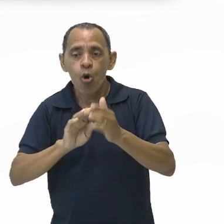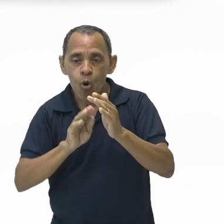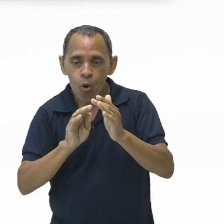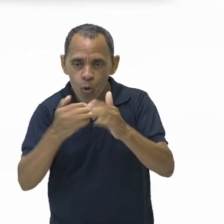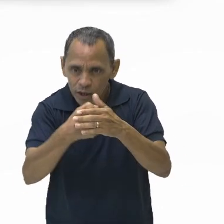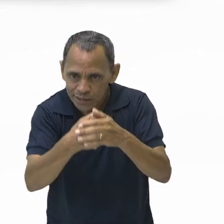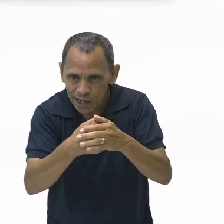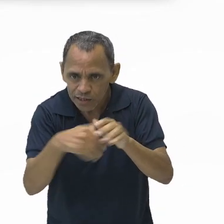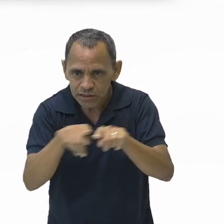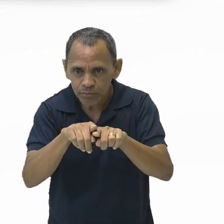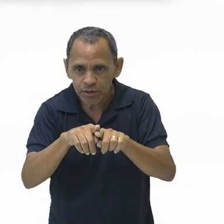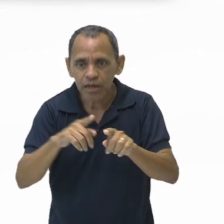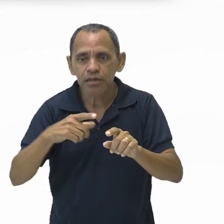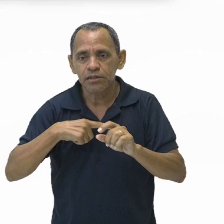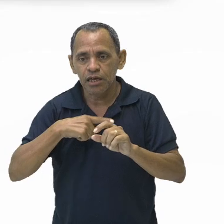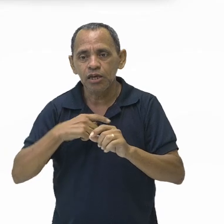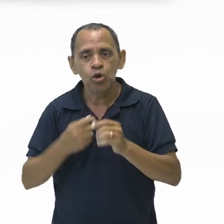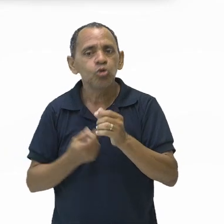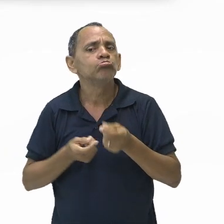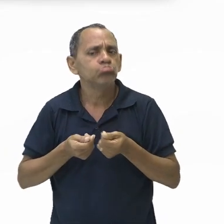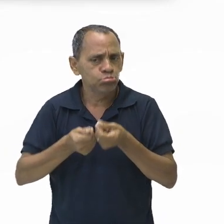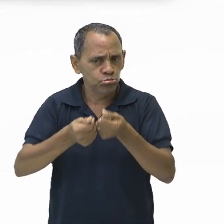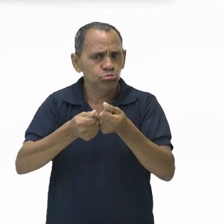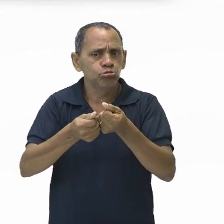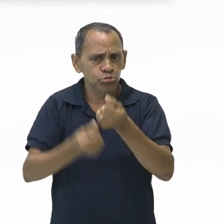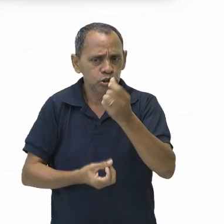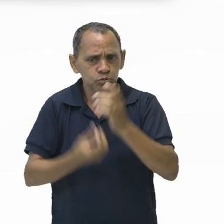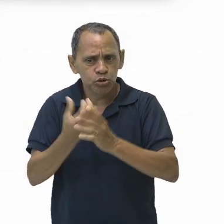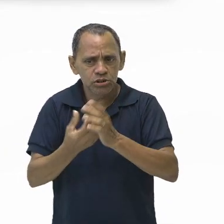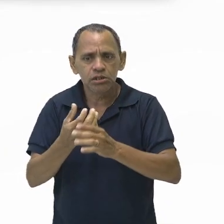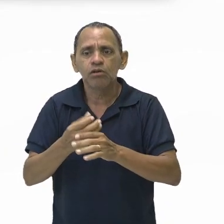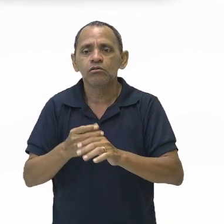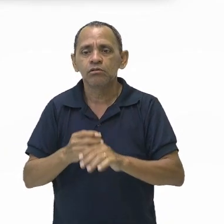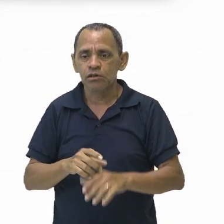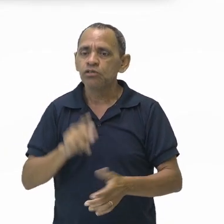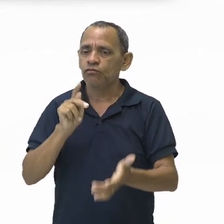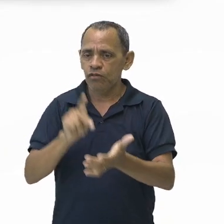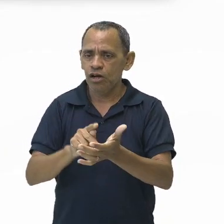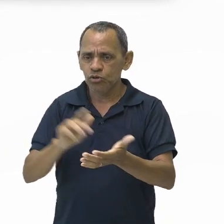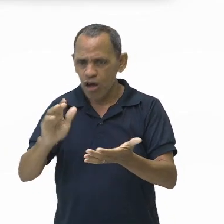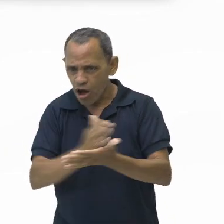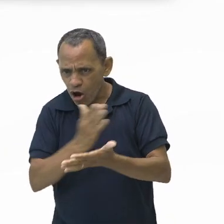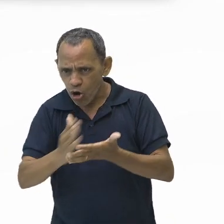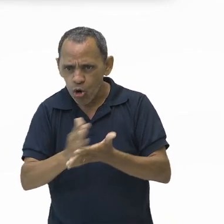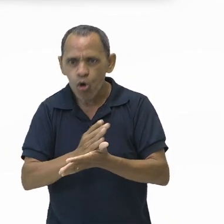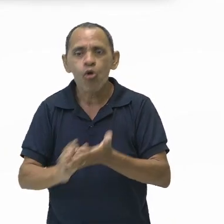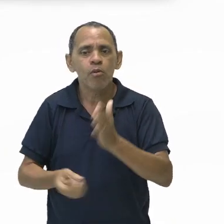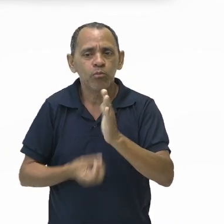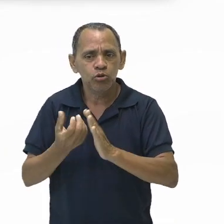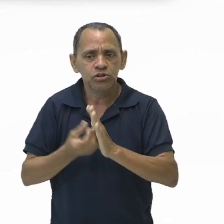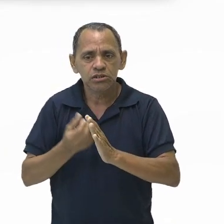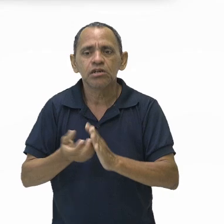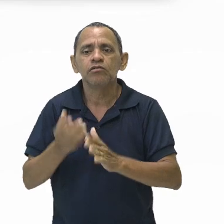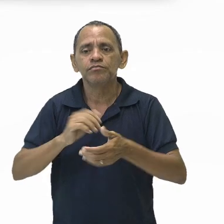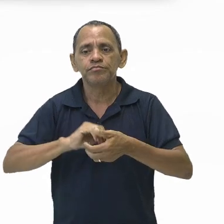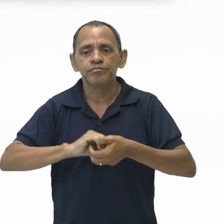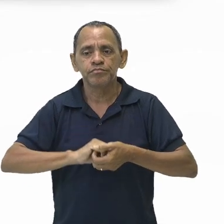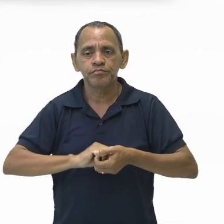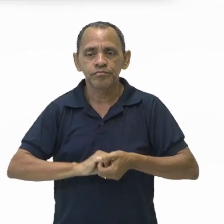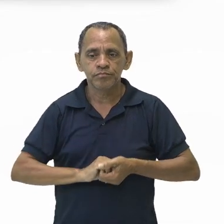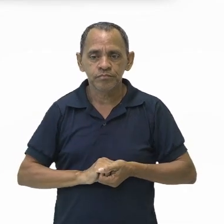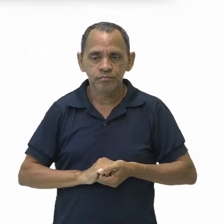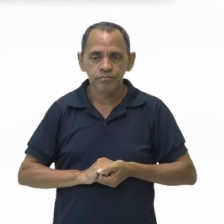lucro para essa produção. Né? Claro que com alguma organização ali nesse sentido. Então, pessoal, a questão